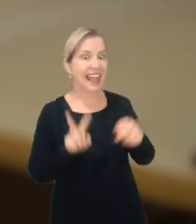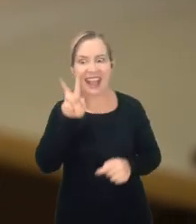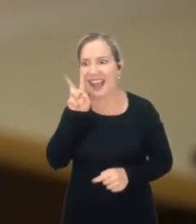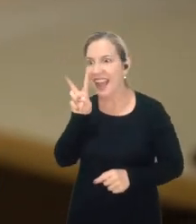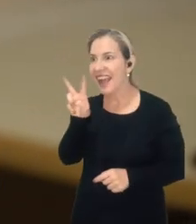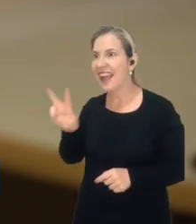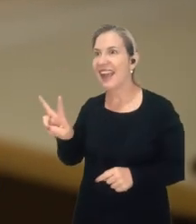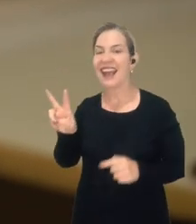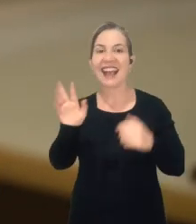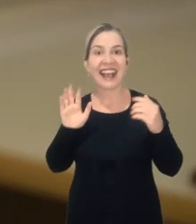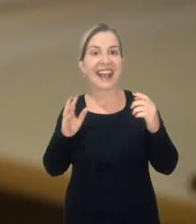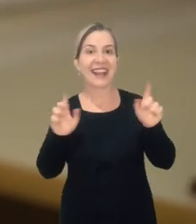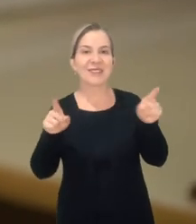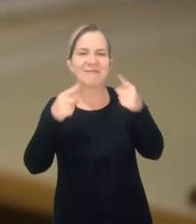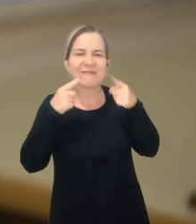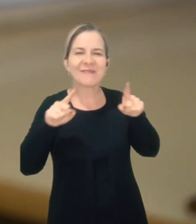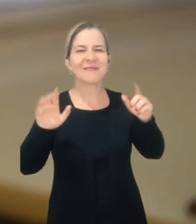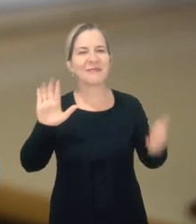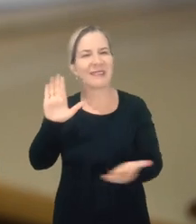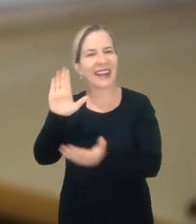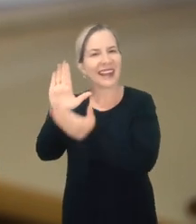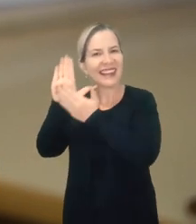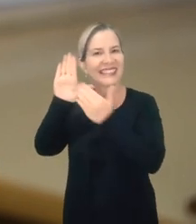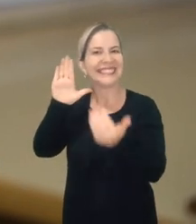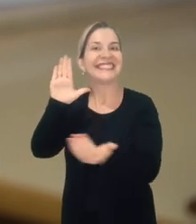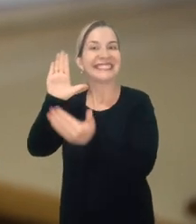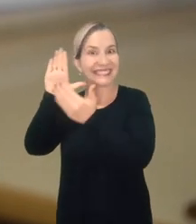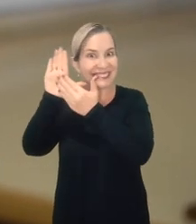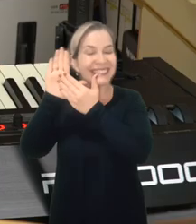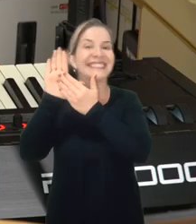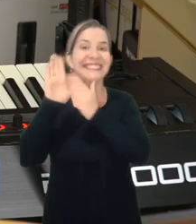cantarei dos salvos a canção,